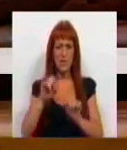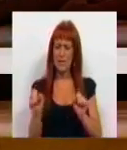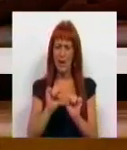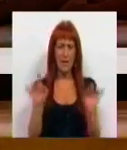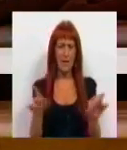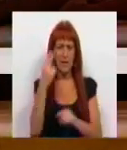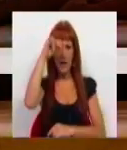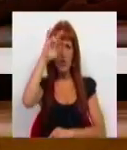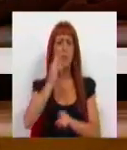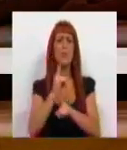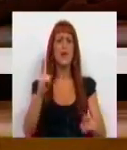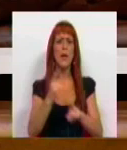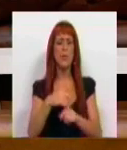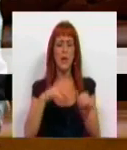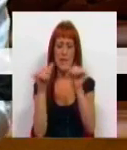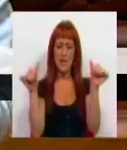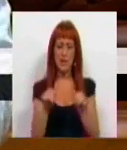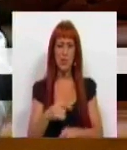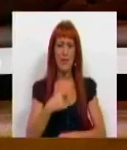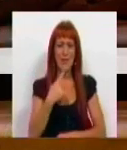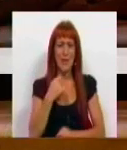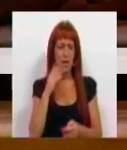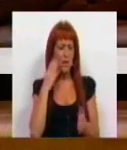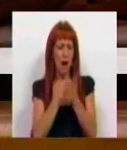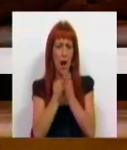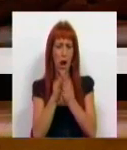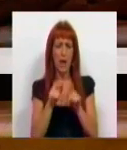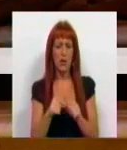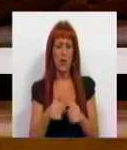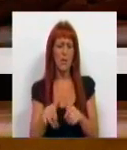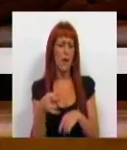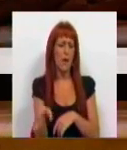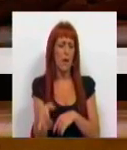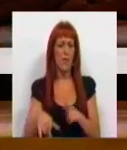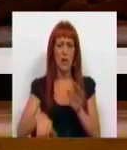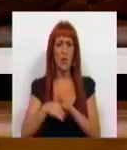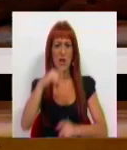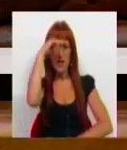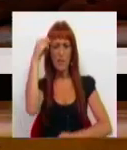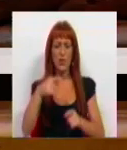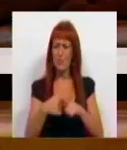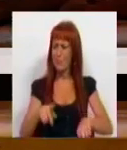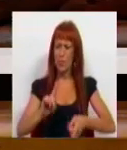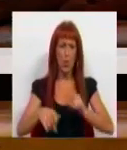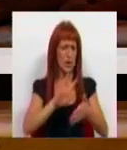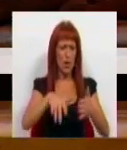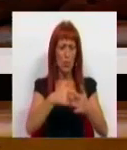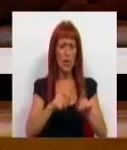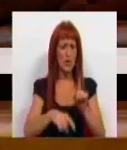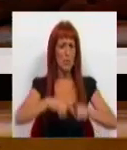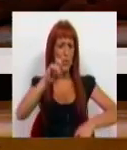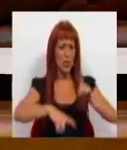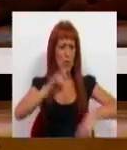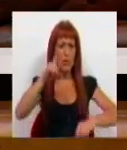equívoca, sobretudo, porque num sistema que vive de explorar a margem da lei, é muito difícil distinguir o planeamento da